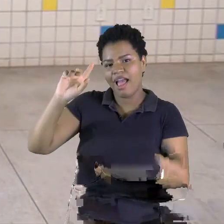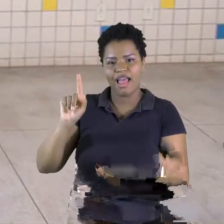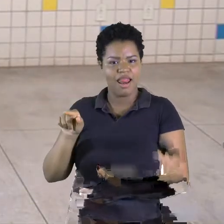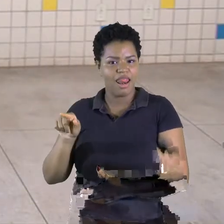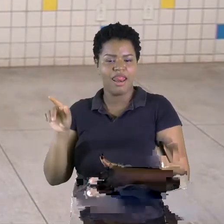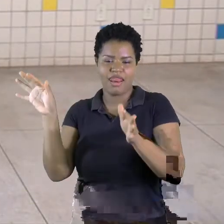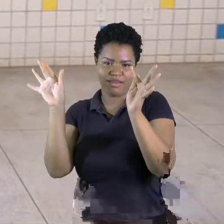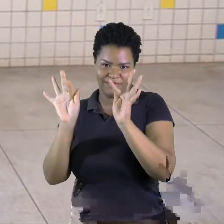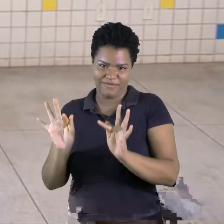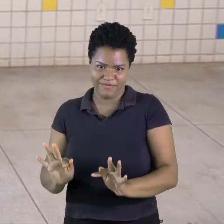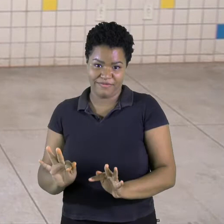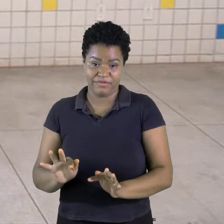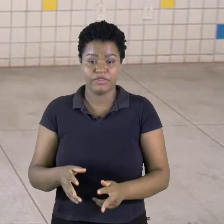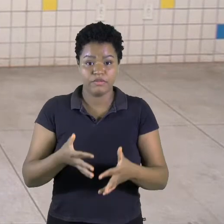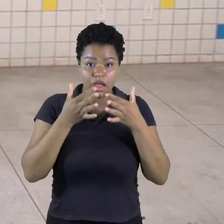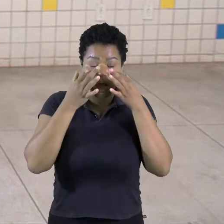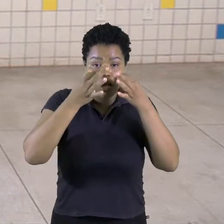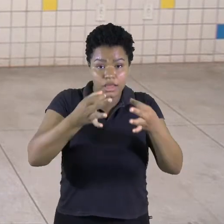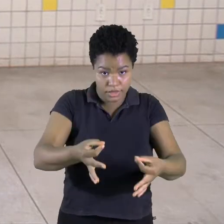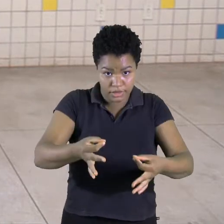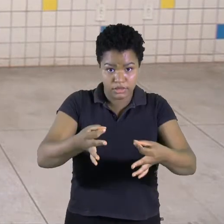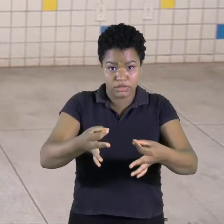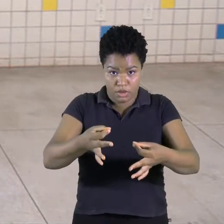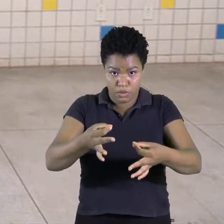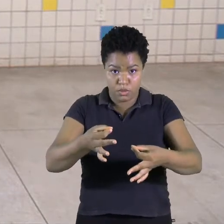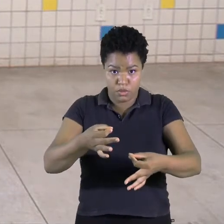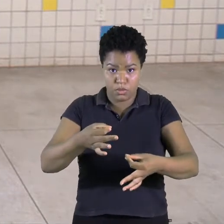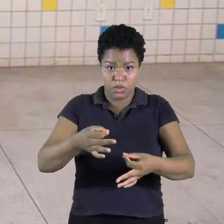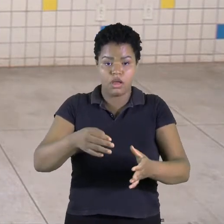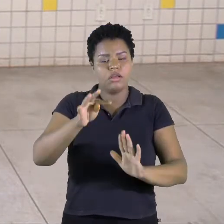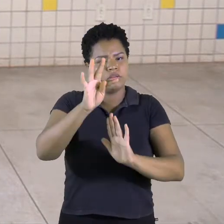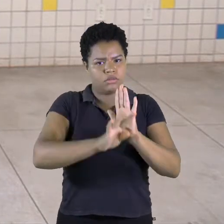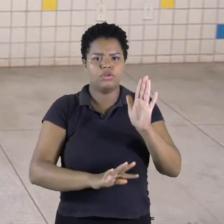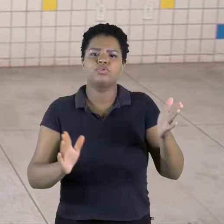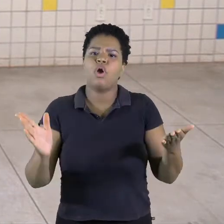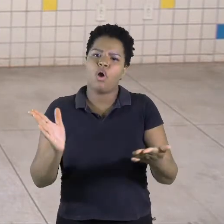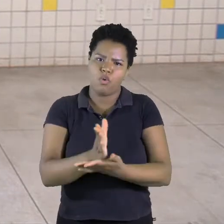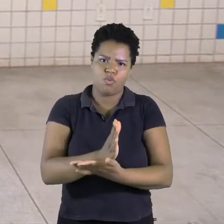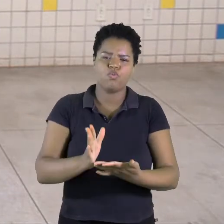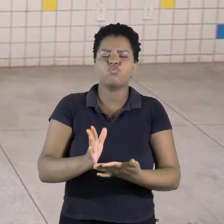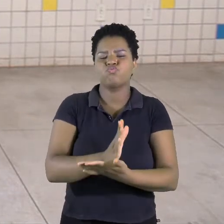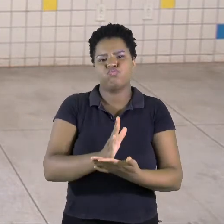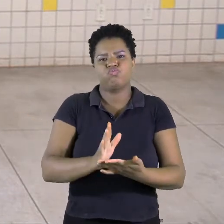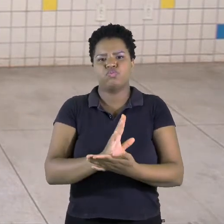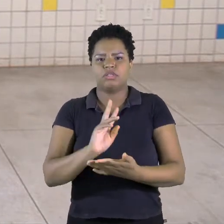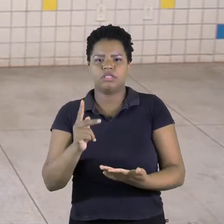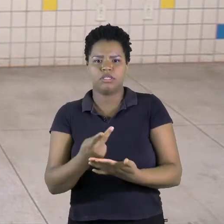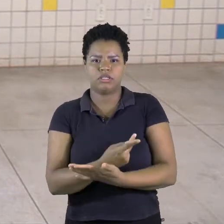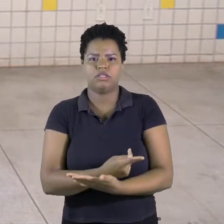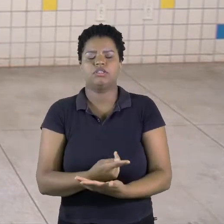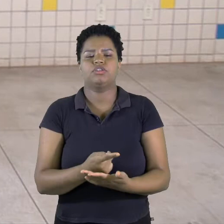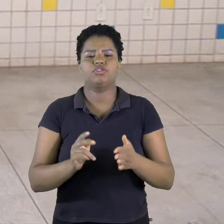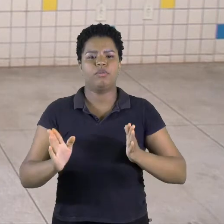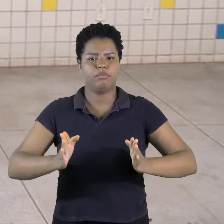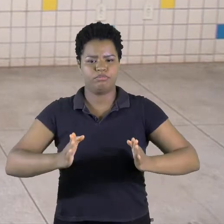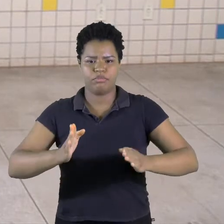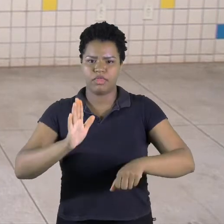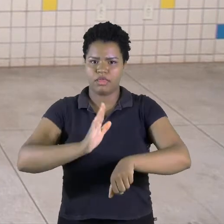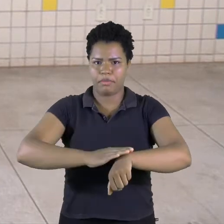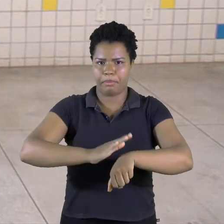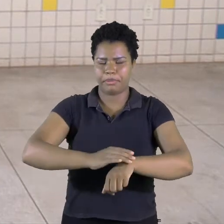atenção? Nesse texto, eles trazem algumas situações de marcadores temporais. Fala assim, ó, que há muito